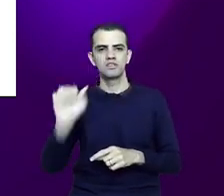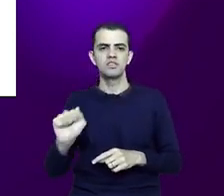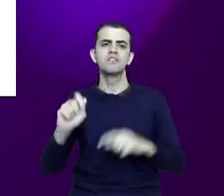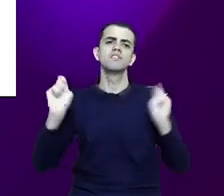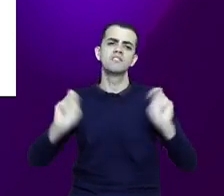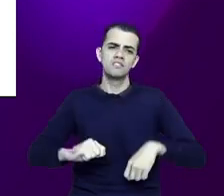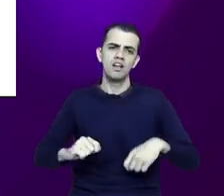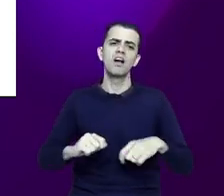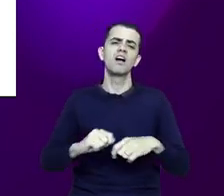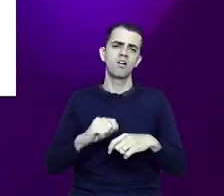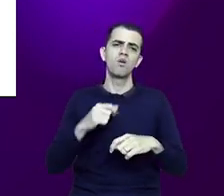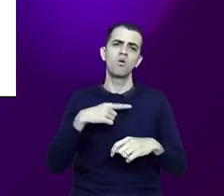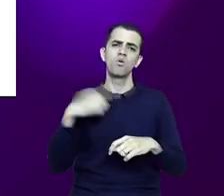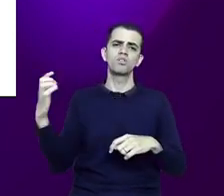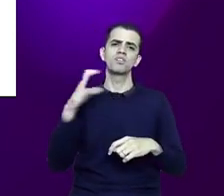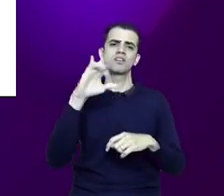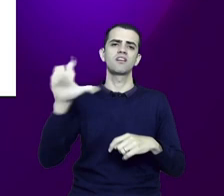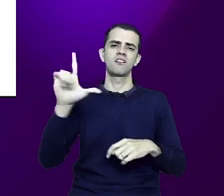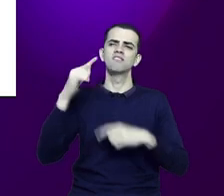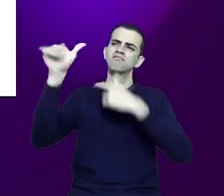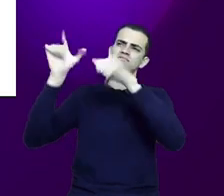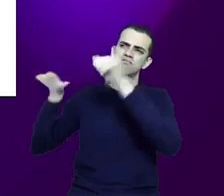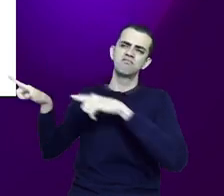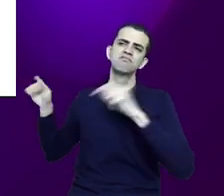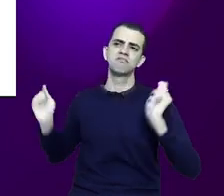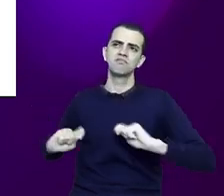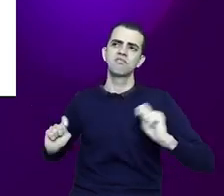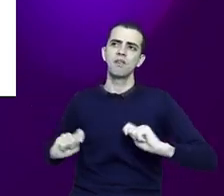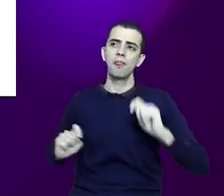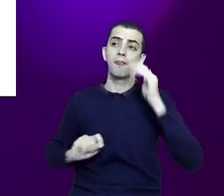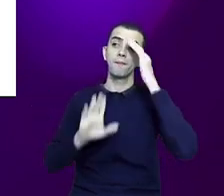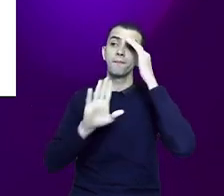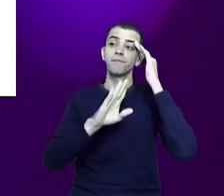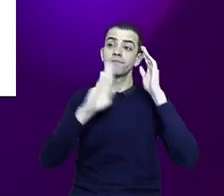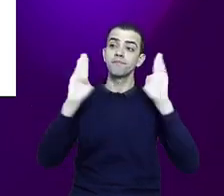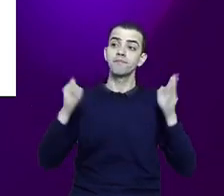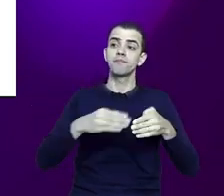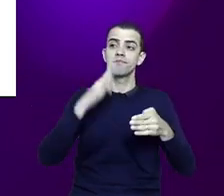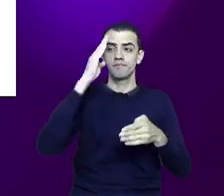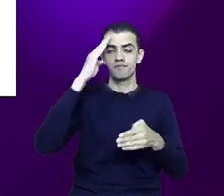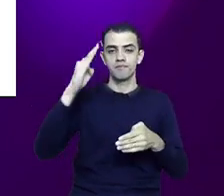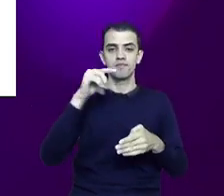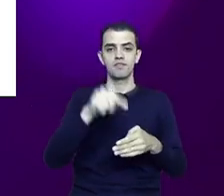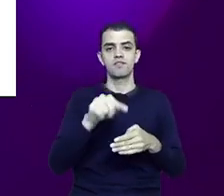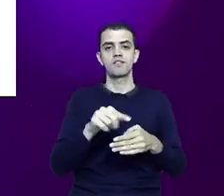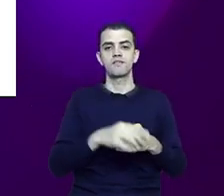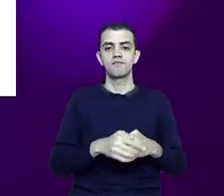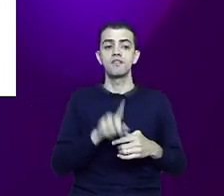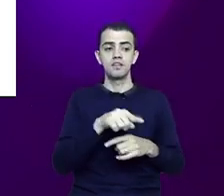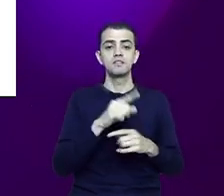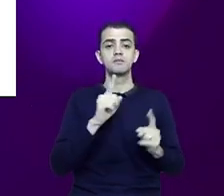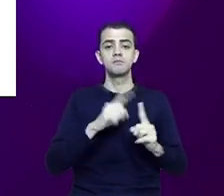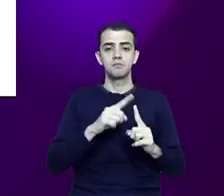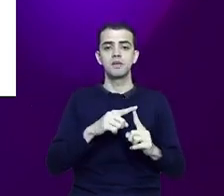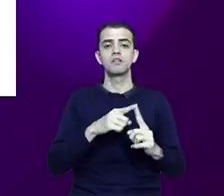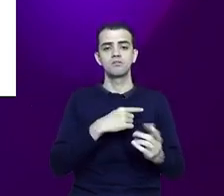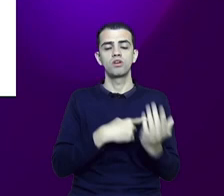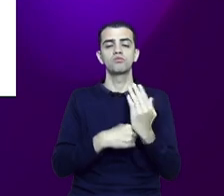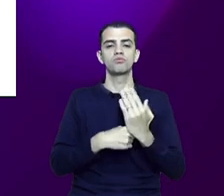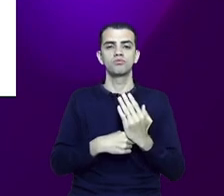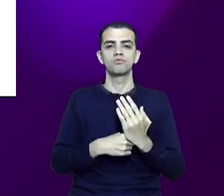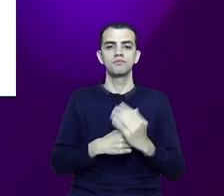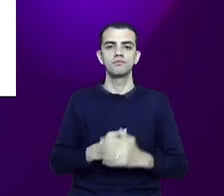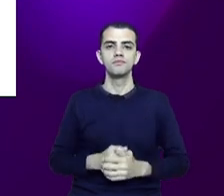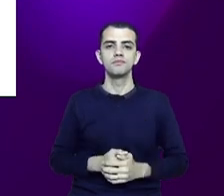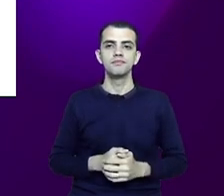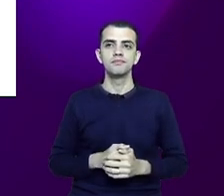tão utilizadas, mas que trazem uma reprodutibilidade que esse método também pode abranger.